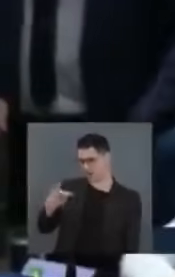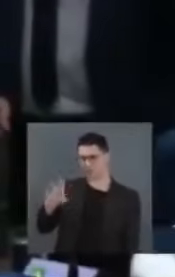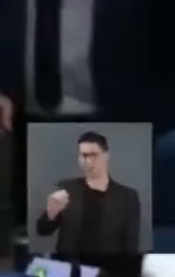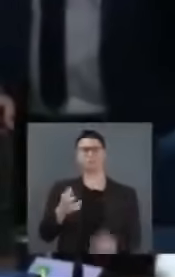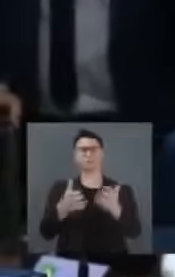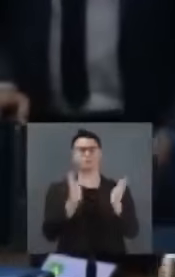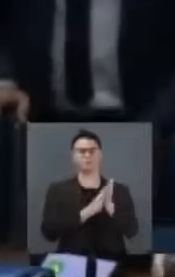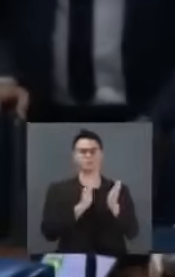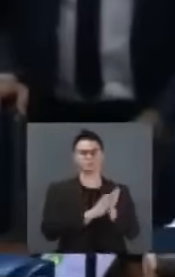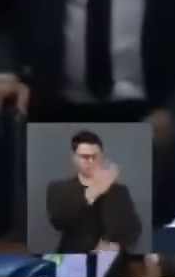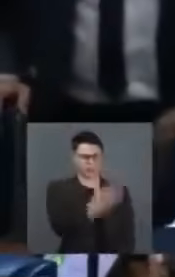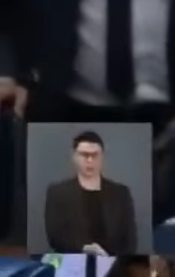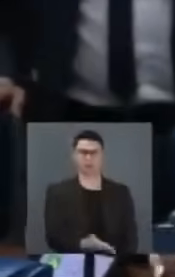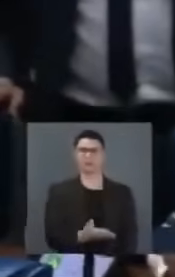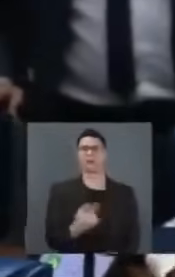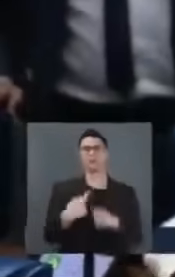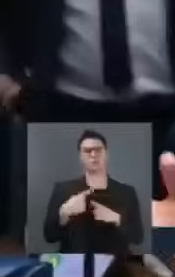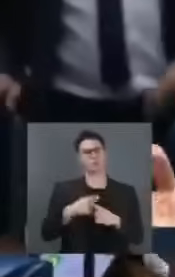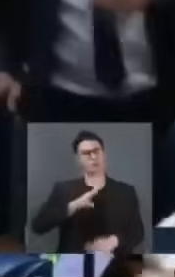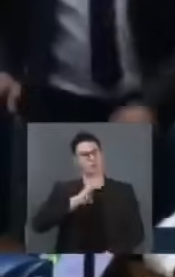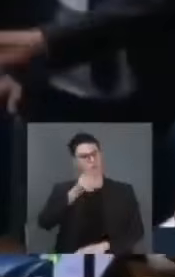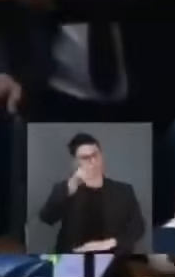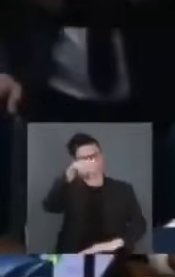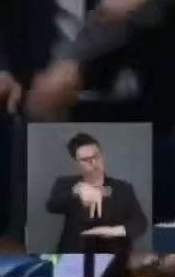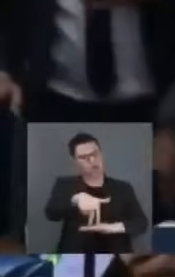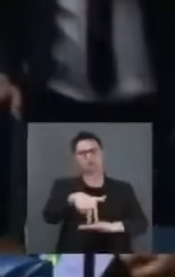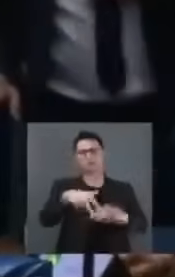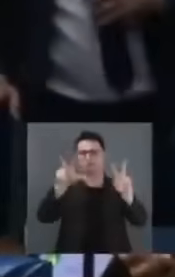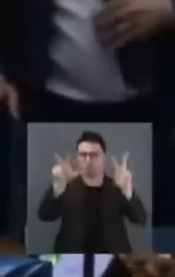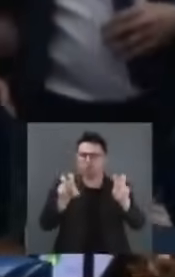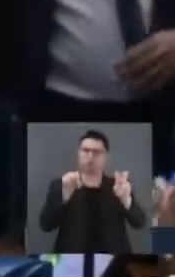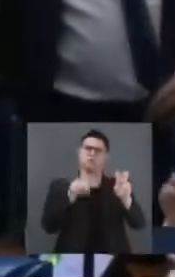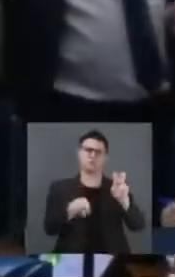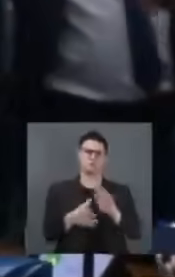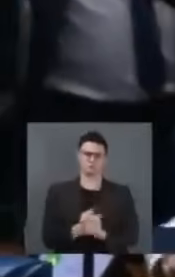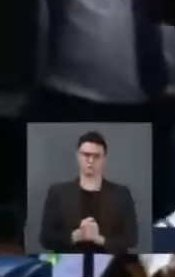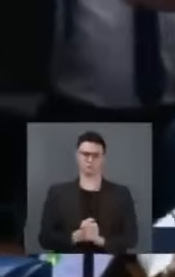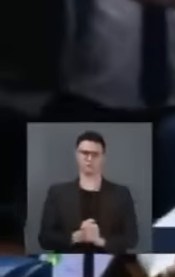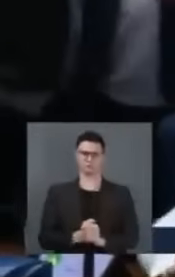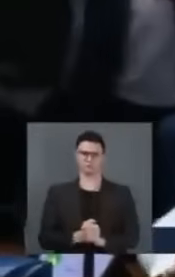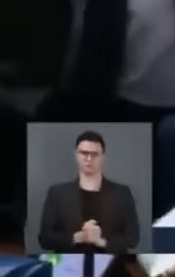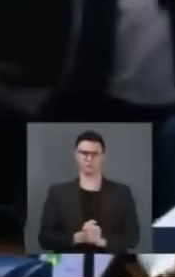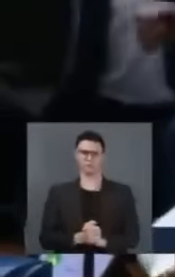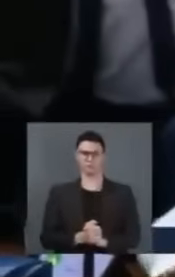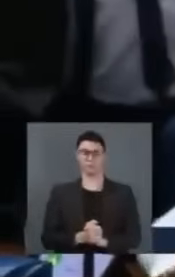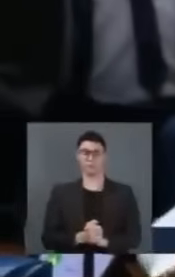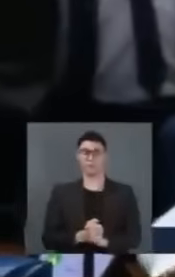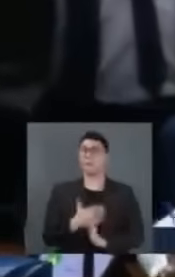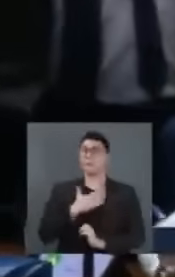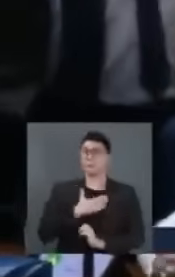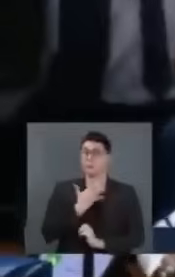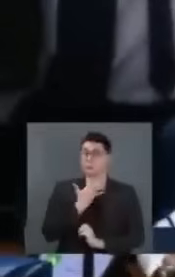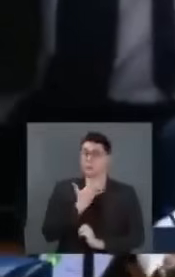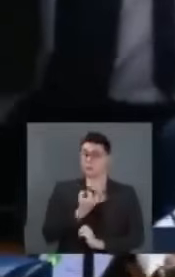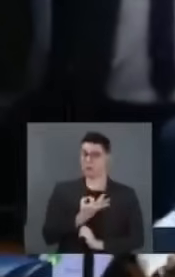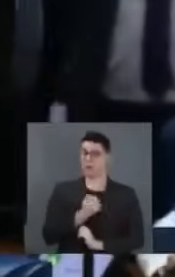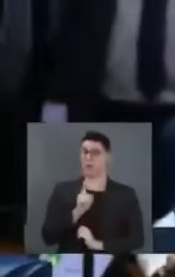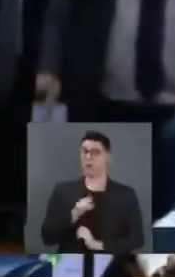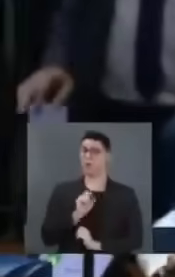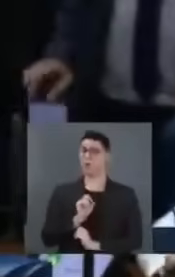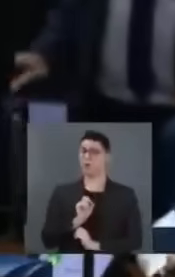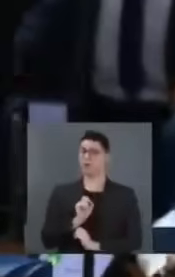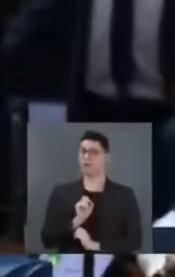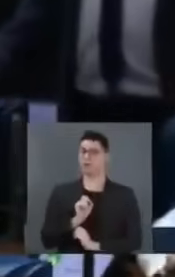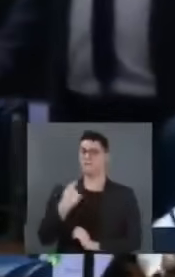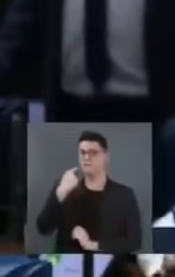quero parabenizar a Vossa Excelência por ter tido a coragem de trazer à tribuna do Senado Federal esse tema, que para mim também, senadora Soraya